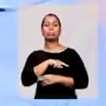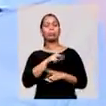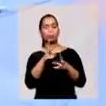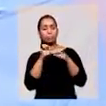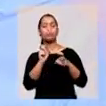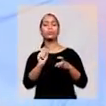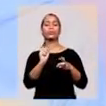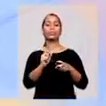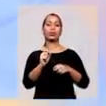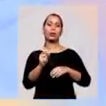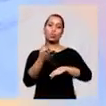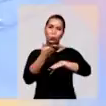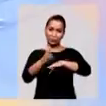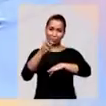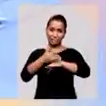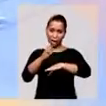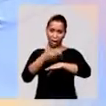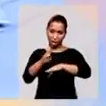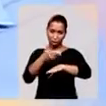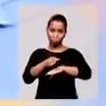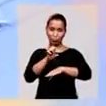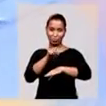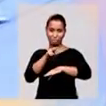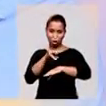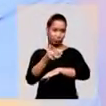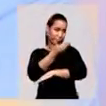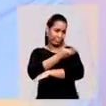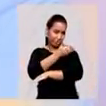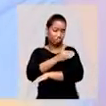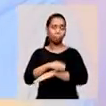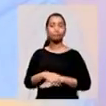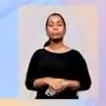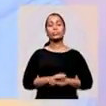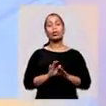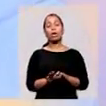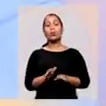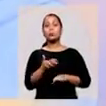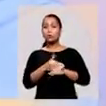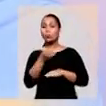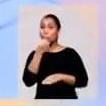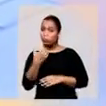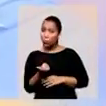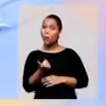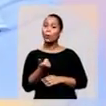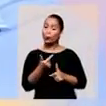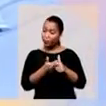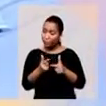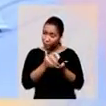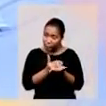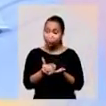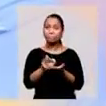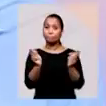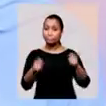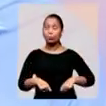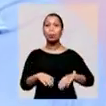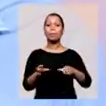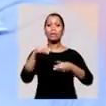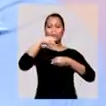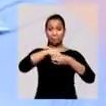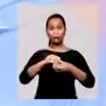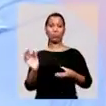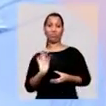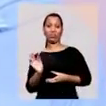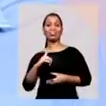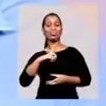muito ainda o estágio, mas exceto o estágio, que também é uma grande porta de entrada, hoje nós temos, eu acredito que dentro da